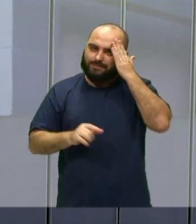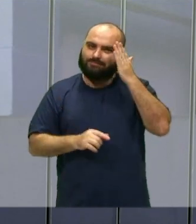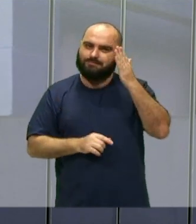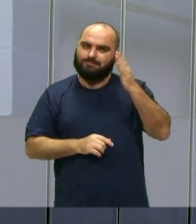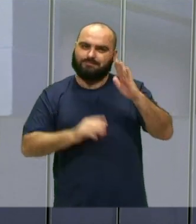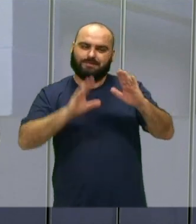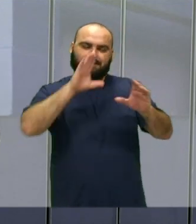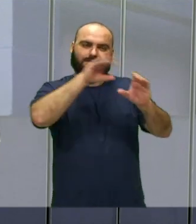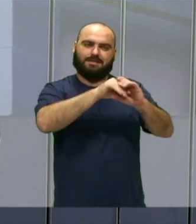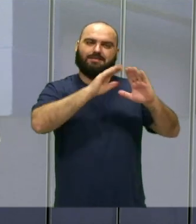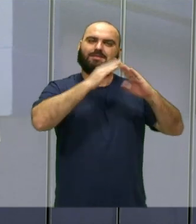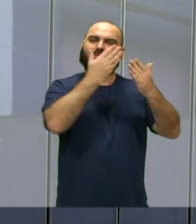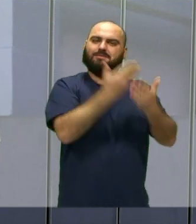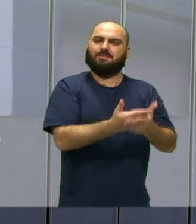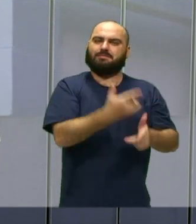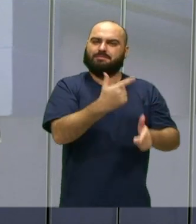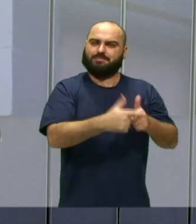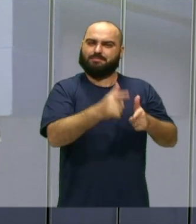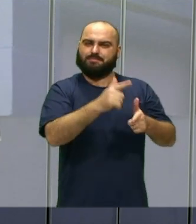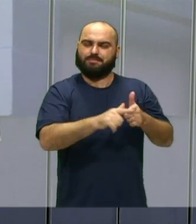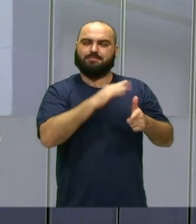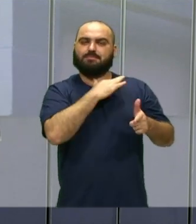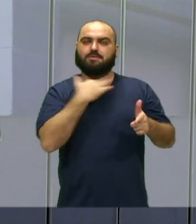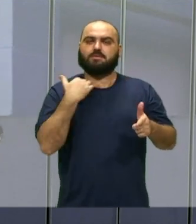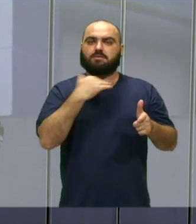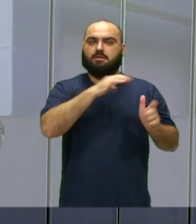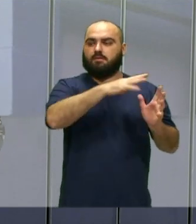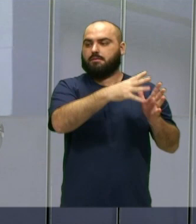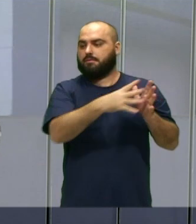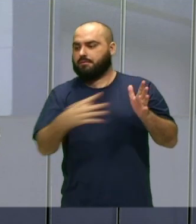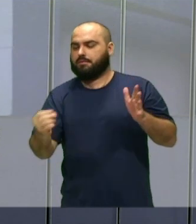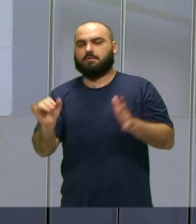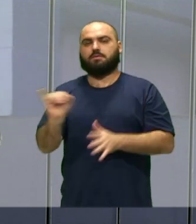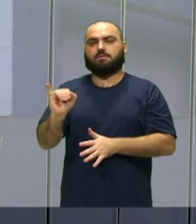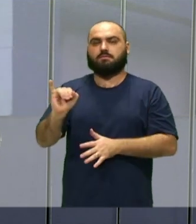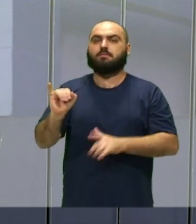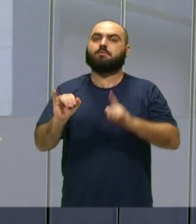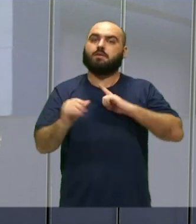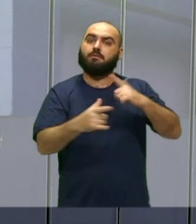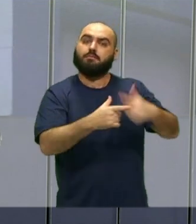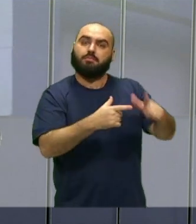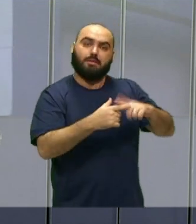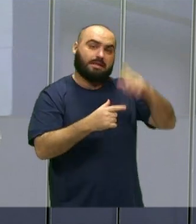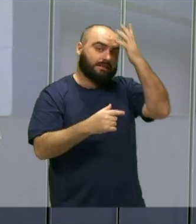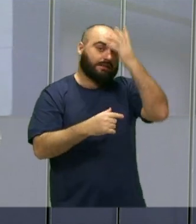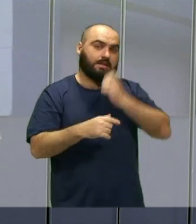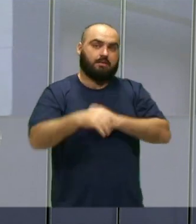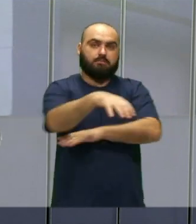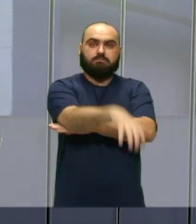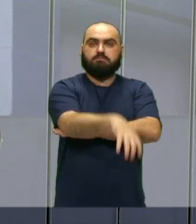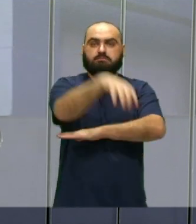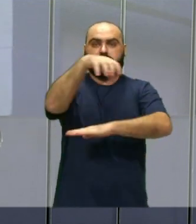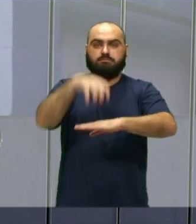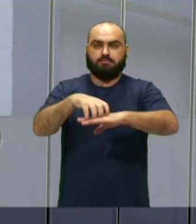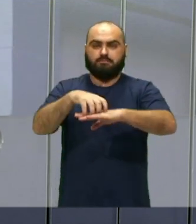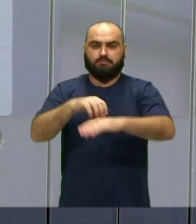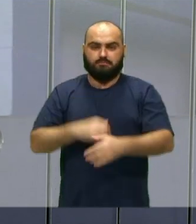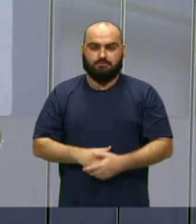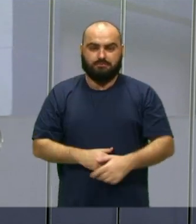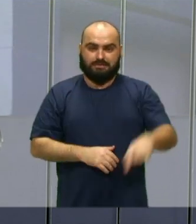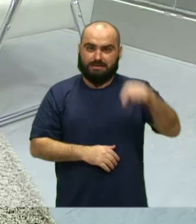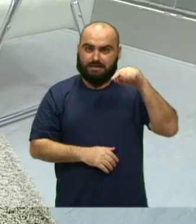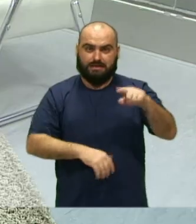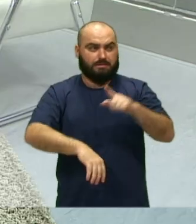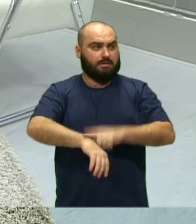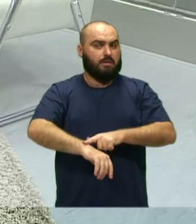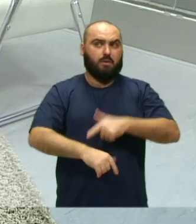nas escolas. Isso reflete aqui na nossa Itajaí também. Tivemos um problema sério com o Porto de Itajaí. Isso tem tomado muito nosso